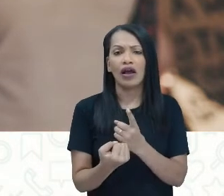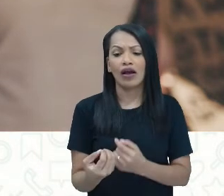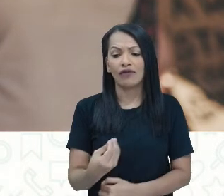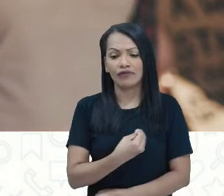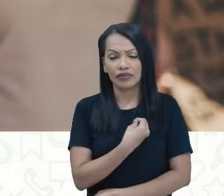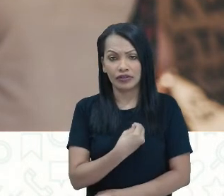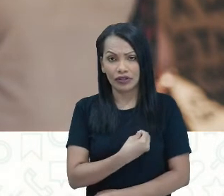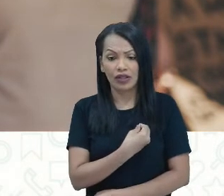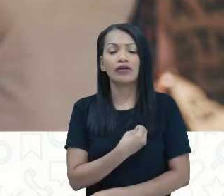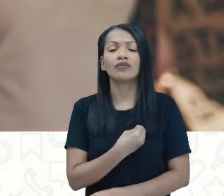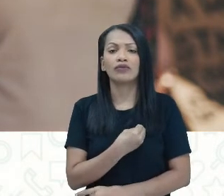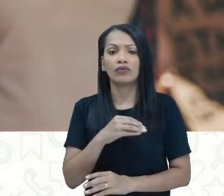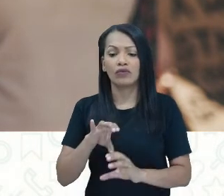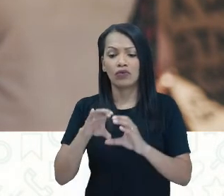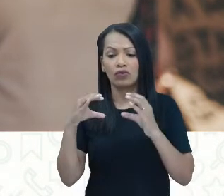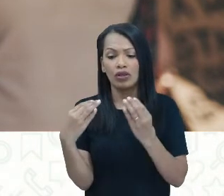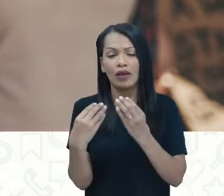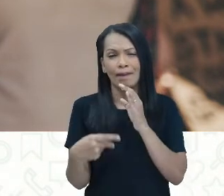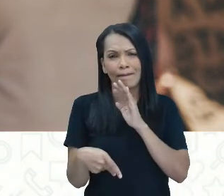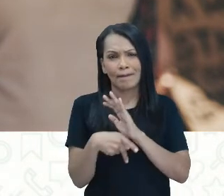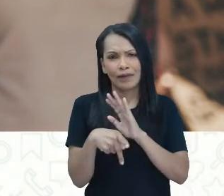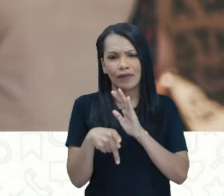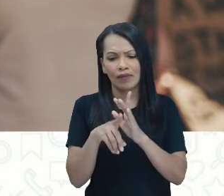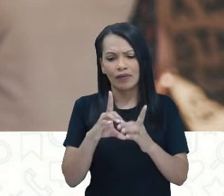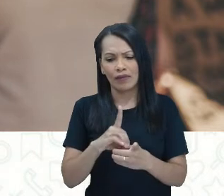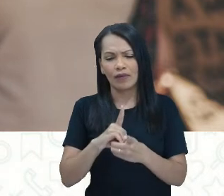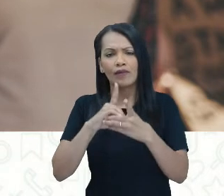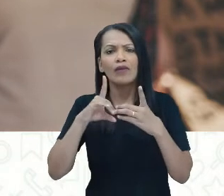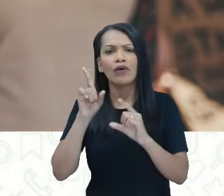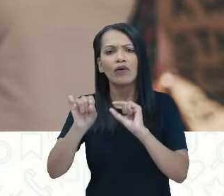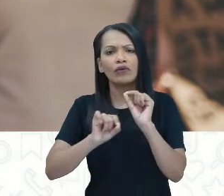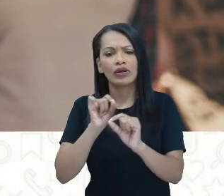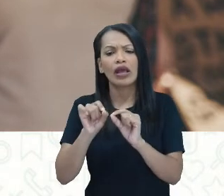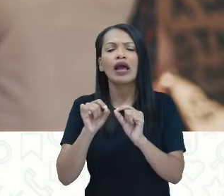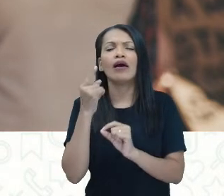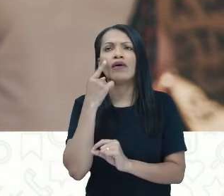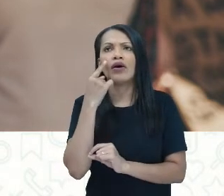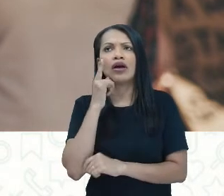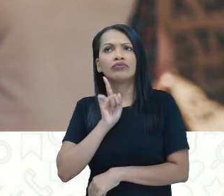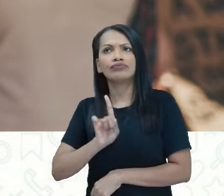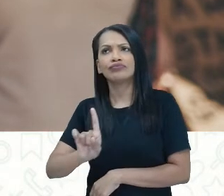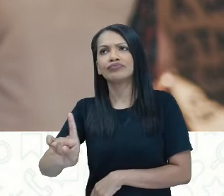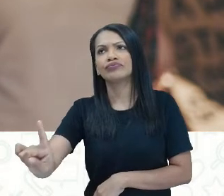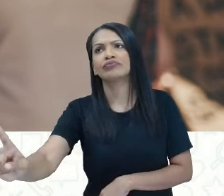democrática. Olha aí o que a gente estava falando. O exemplo é a liberdade de ir e vir, a